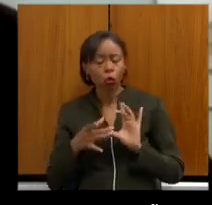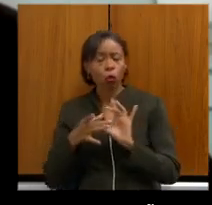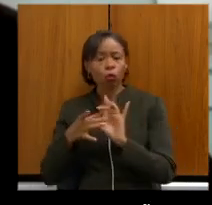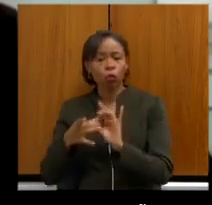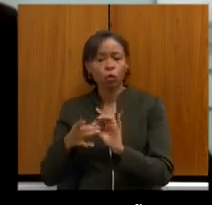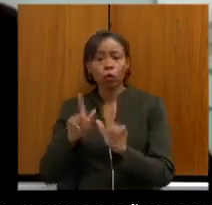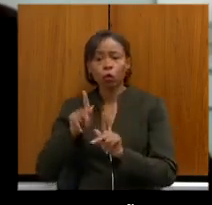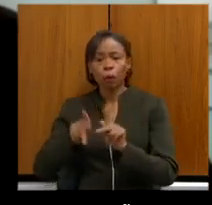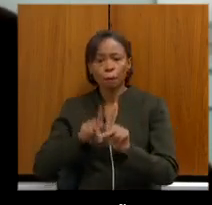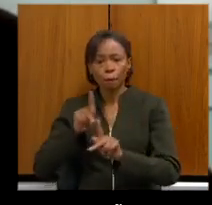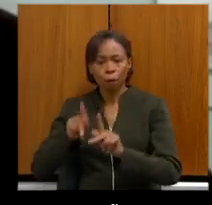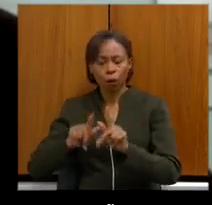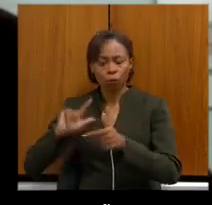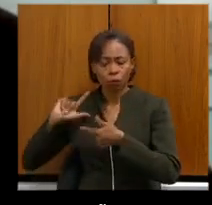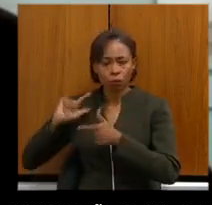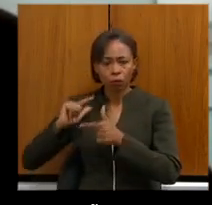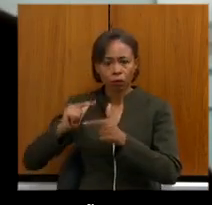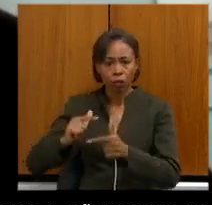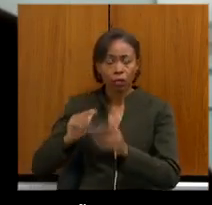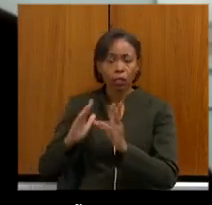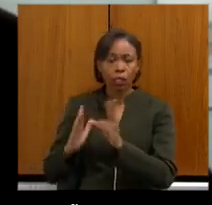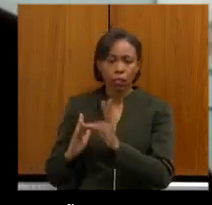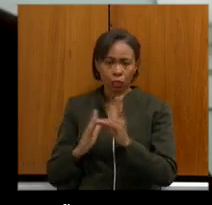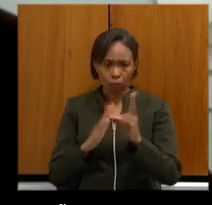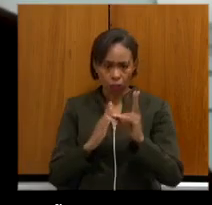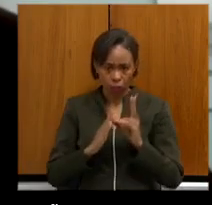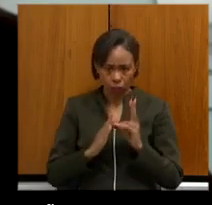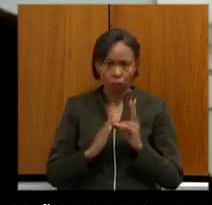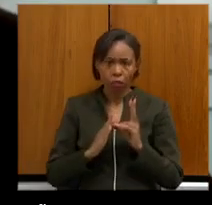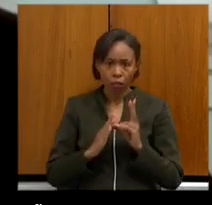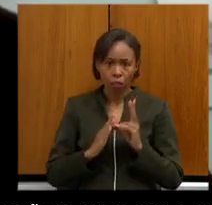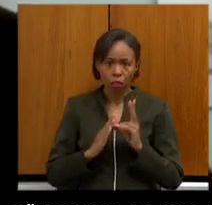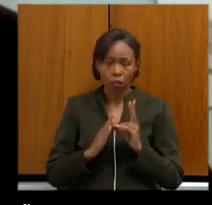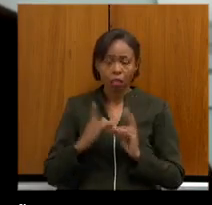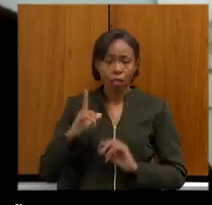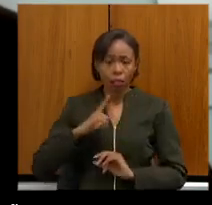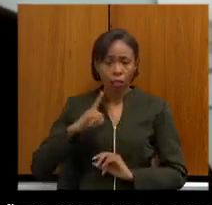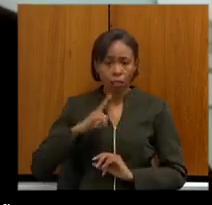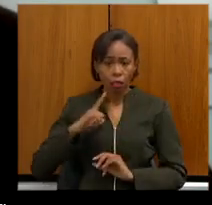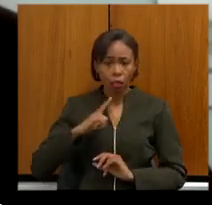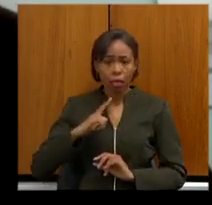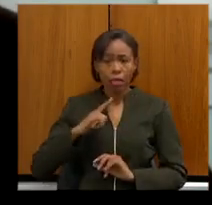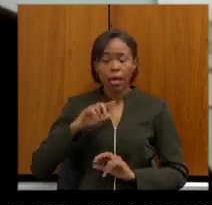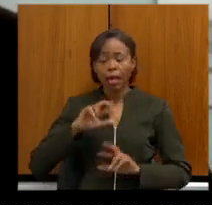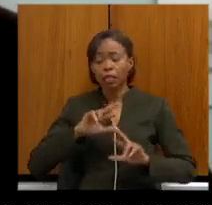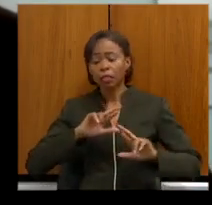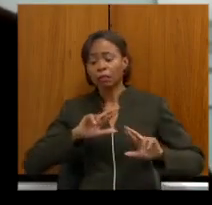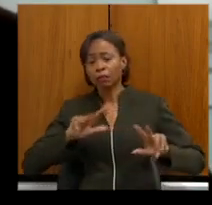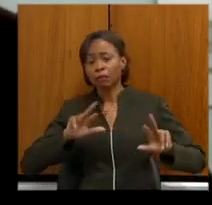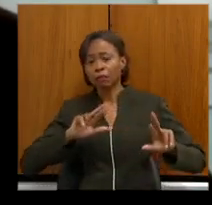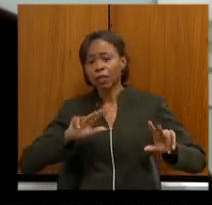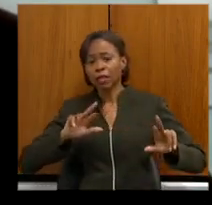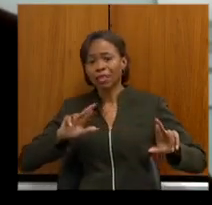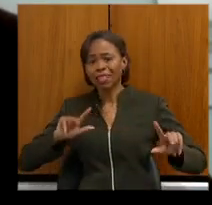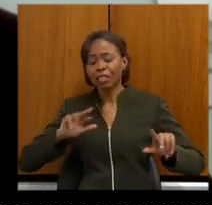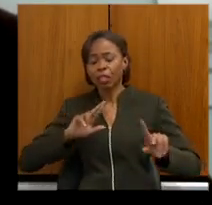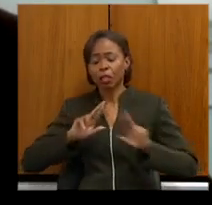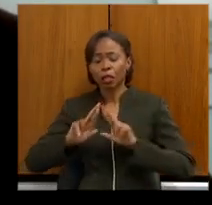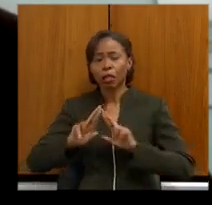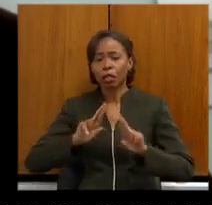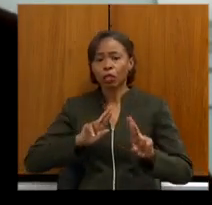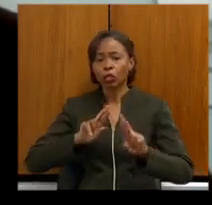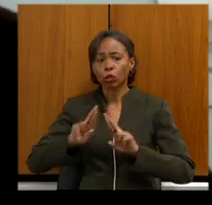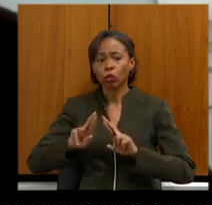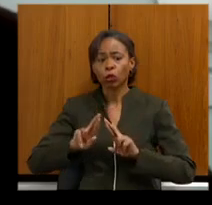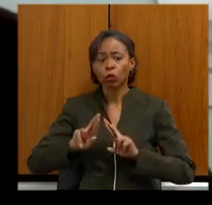povos tradicionais indígenas envolvendo de forma complexa as distintas relações de territorialidade